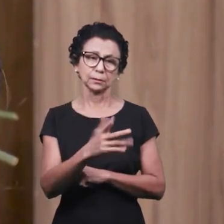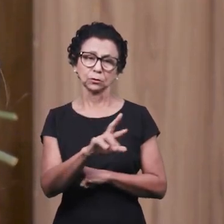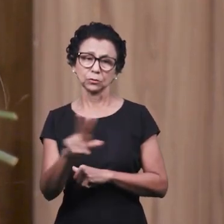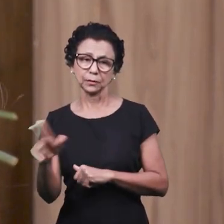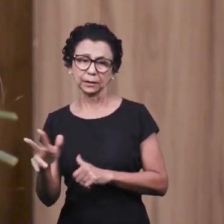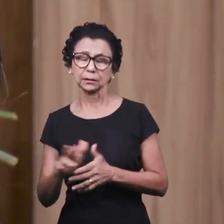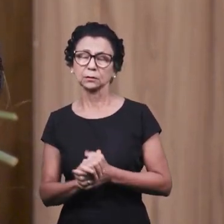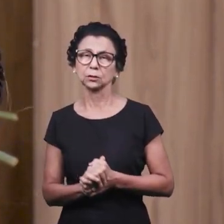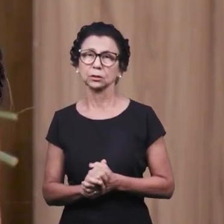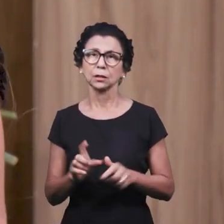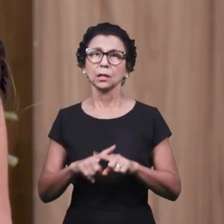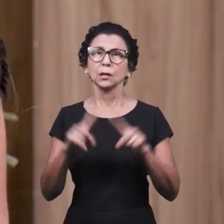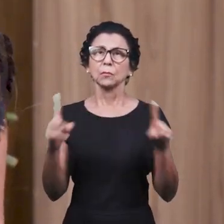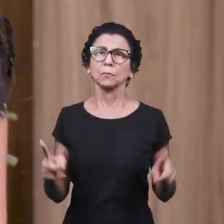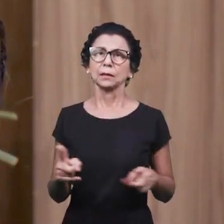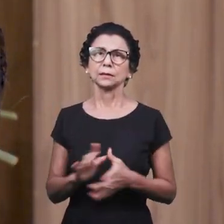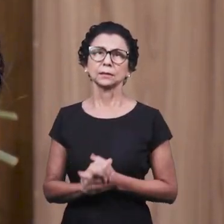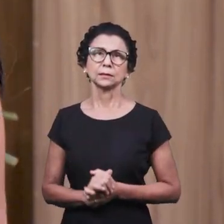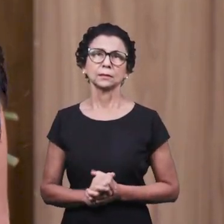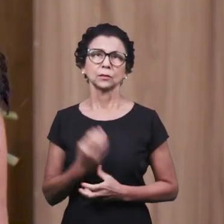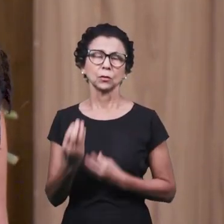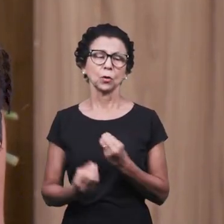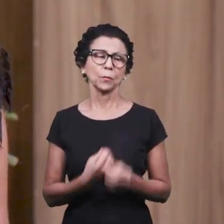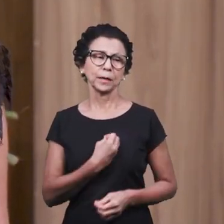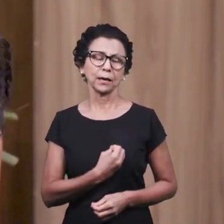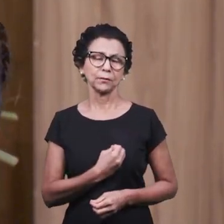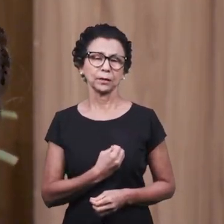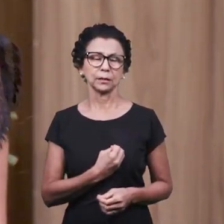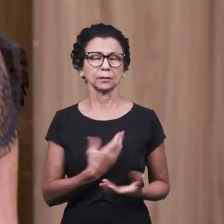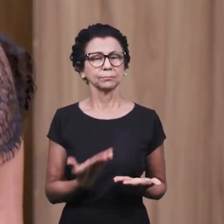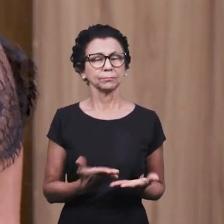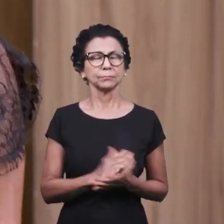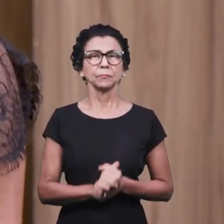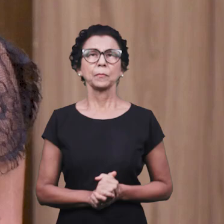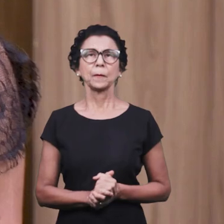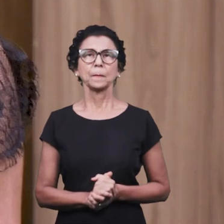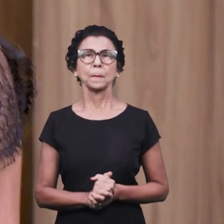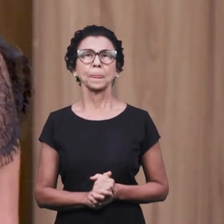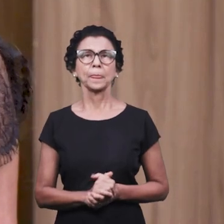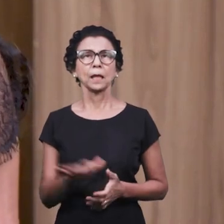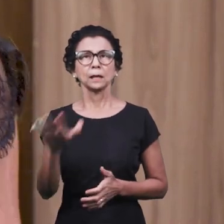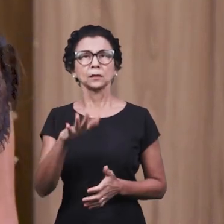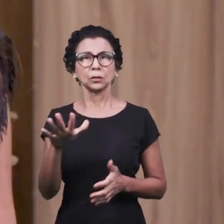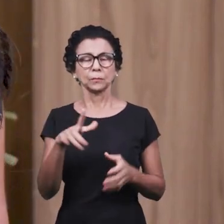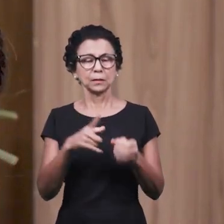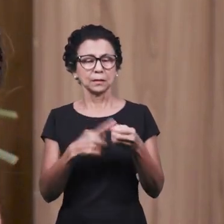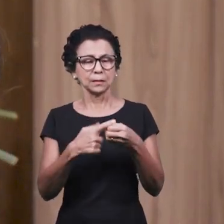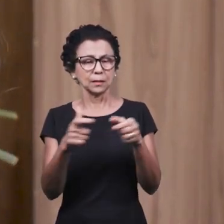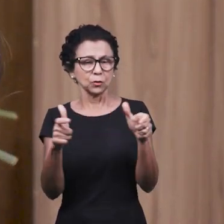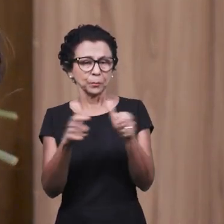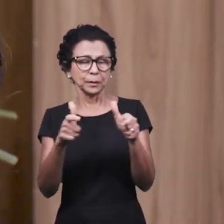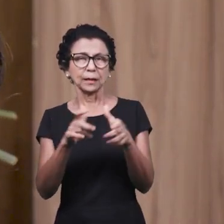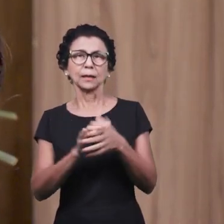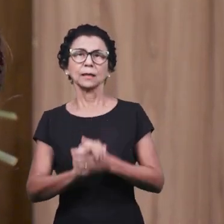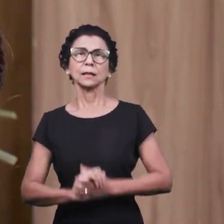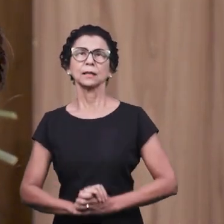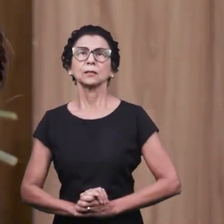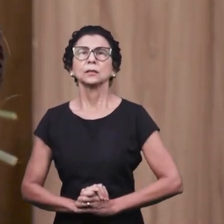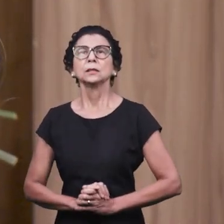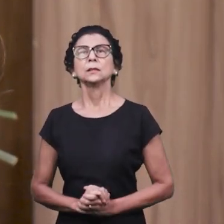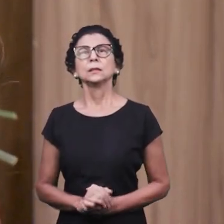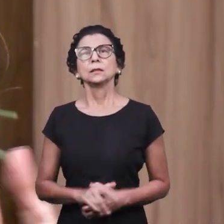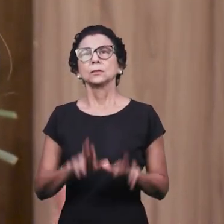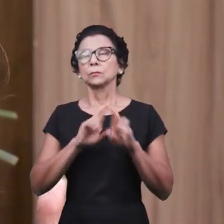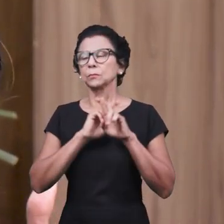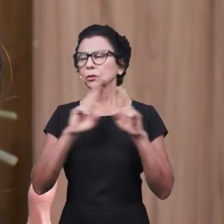experiência de realmente como que é a vida naquele país. Geralmente são cidades menores, o que é até mais seguro para intercambistas também. E lá foi uma experiência completamente